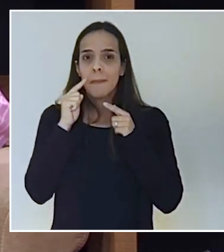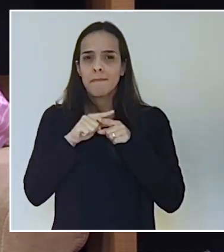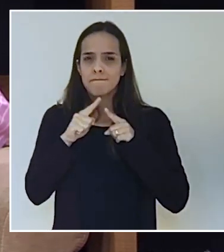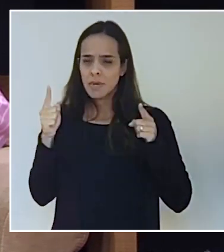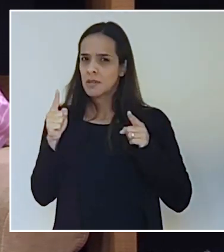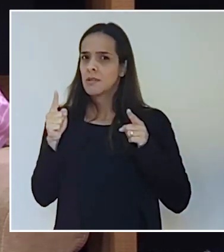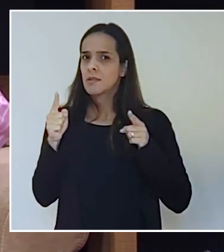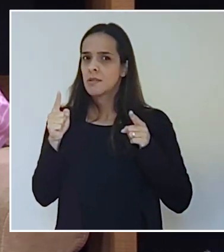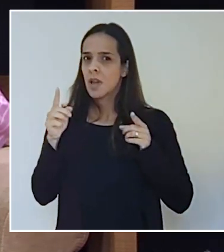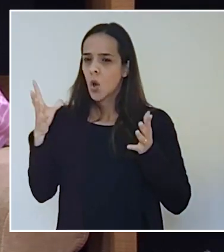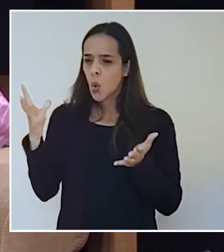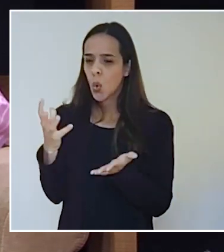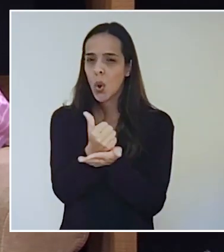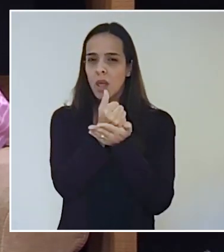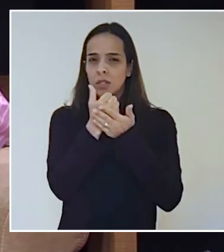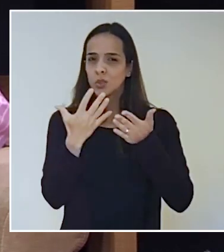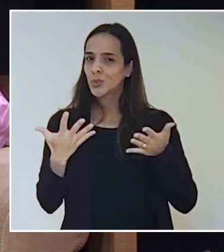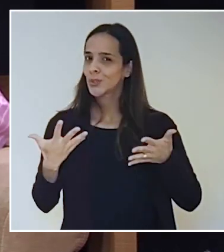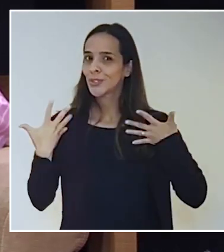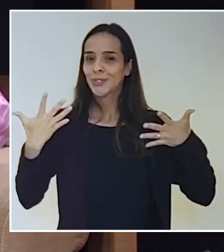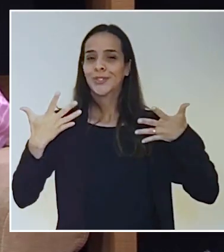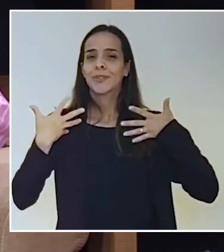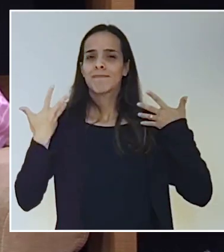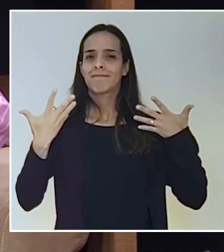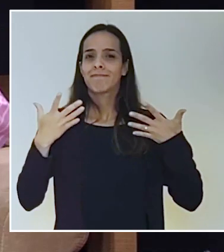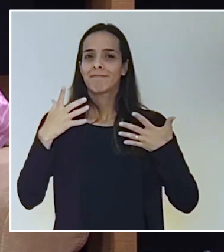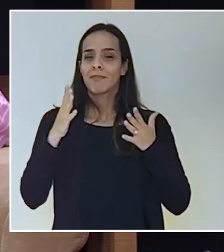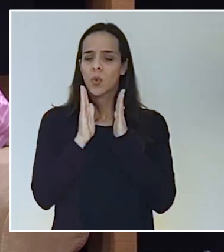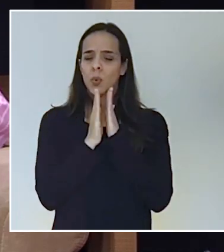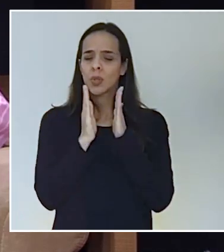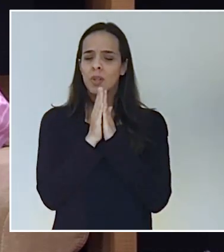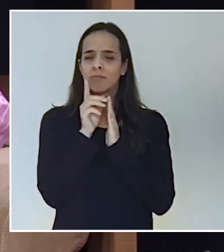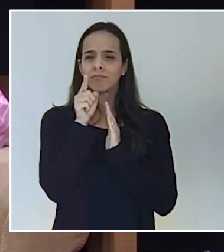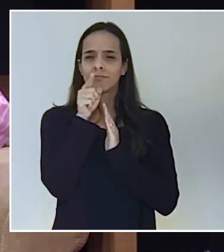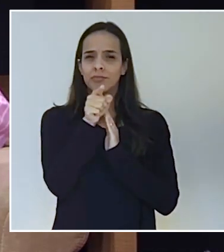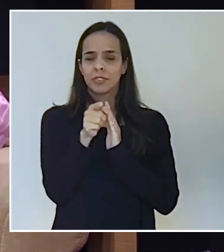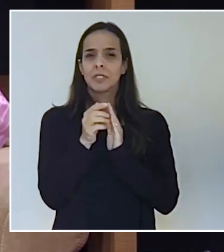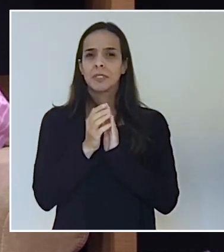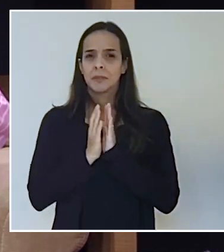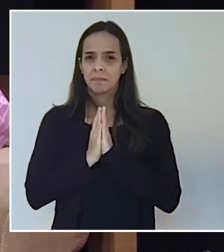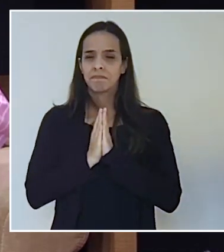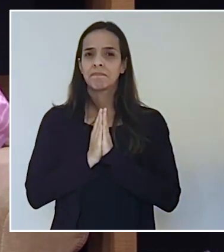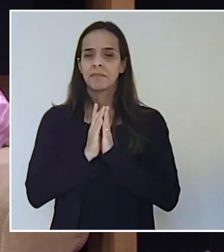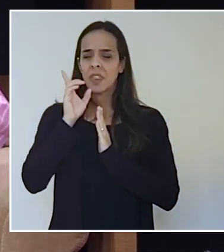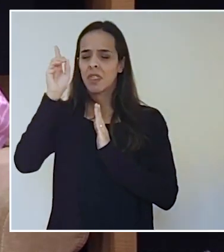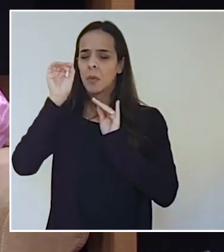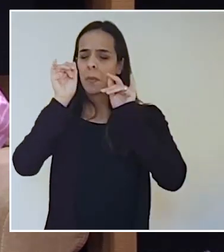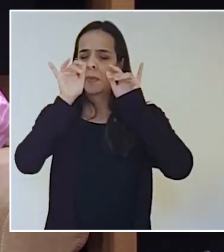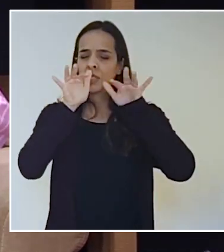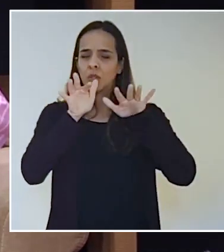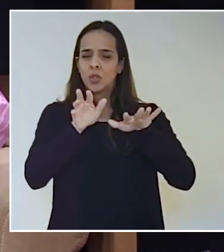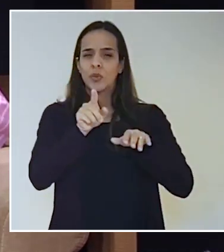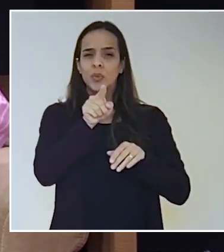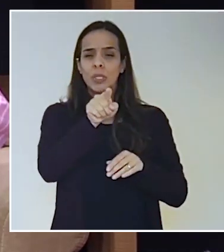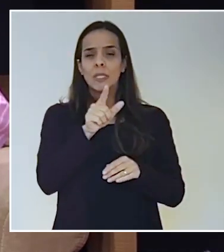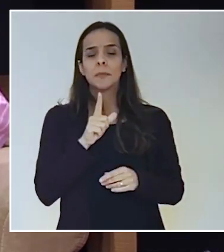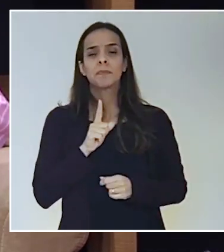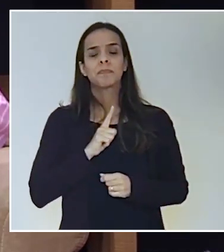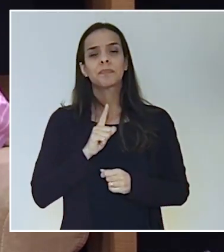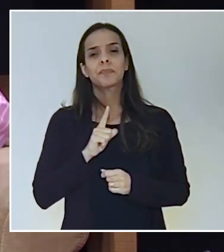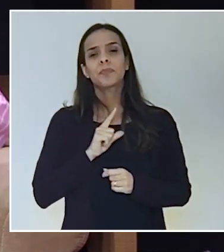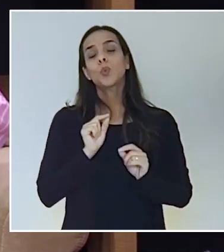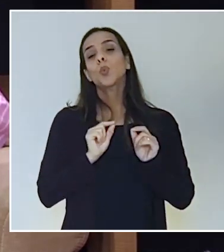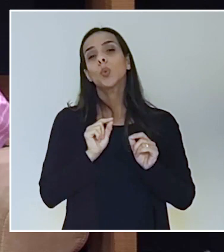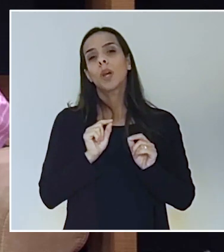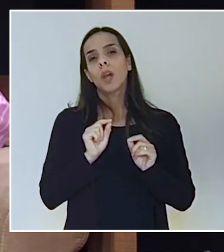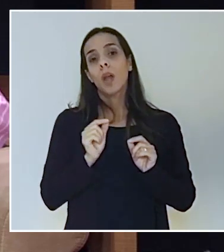Deus abençoe você, para que você tenha no passado uma história de redenção na